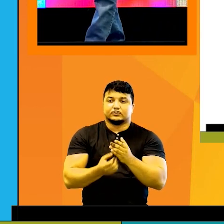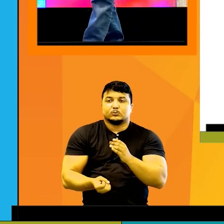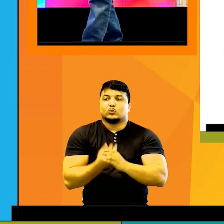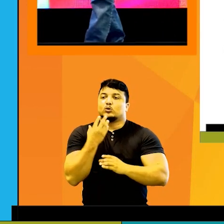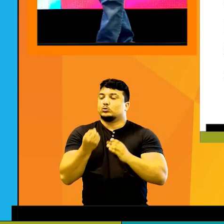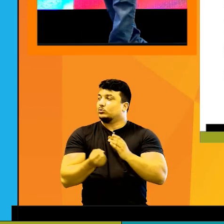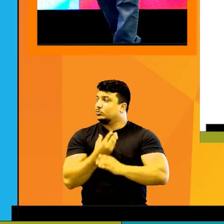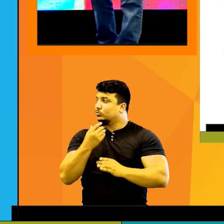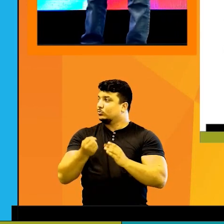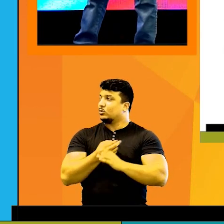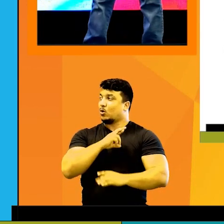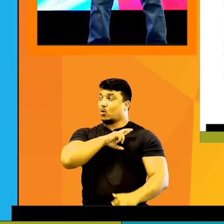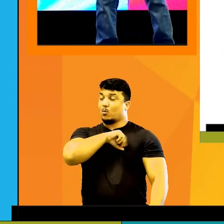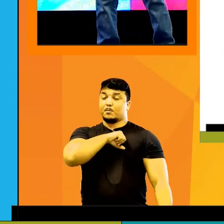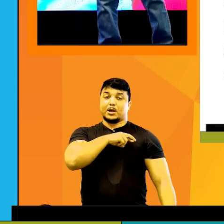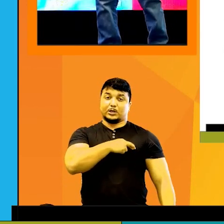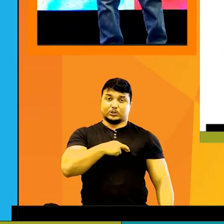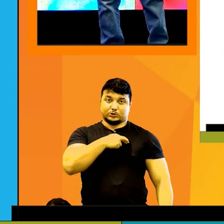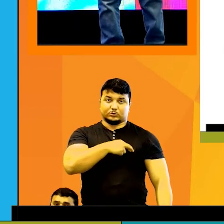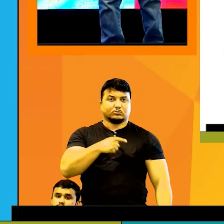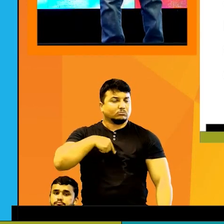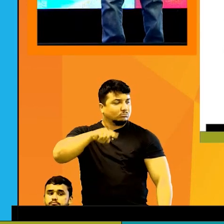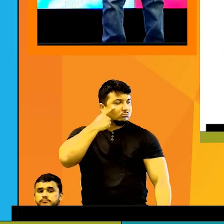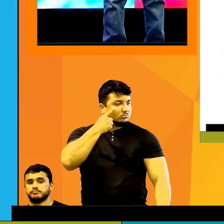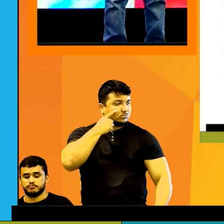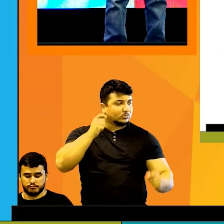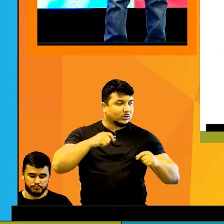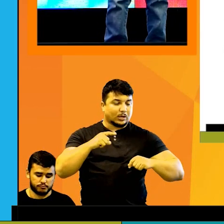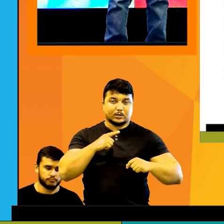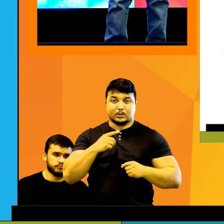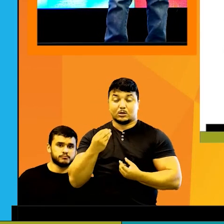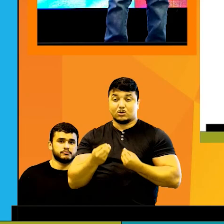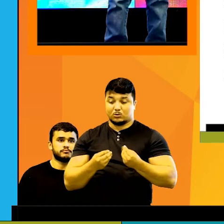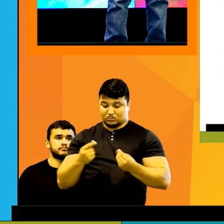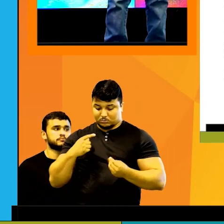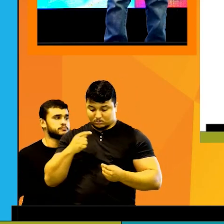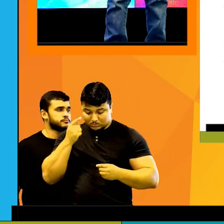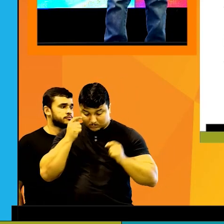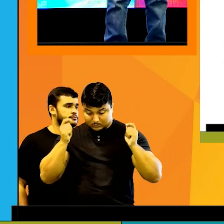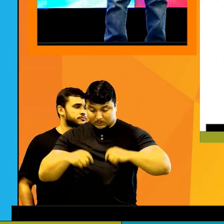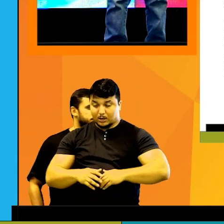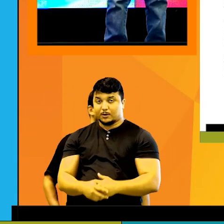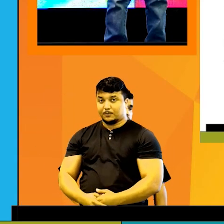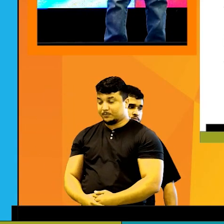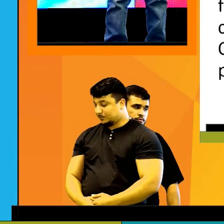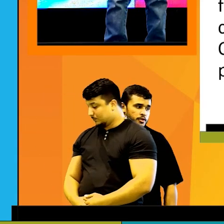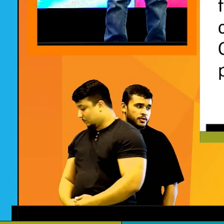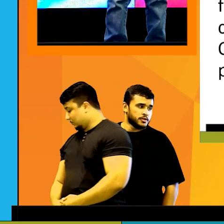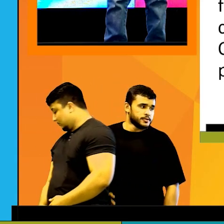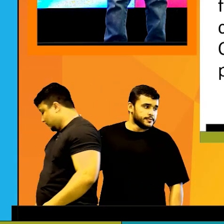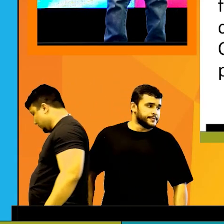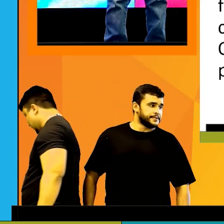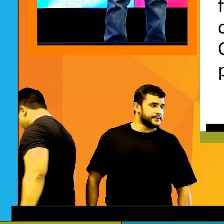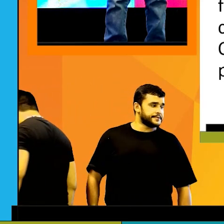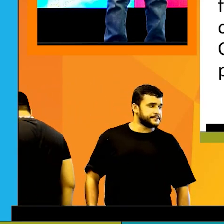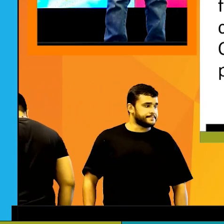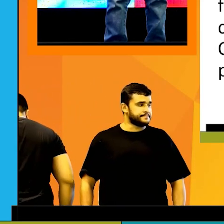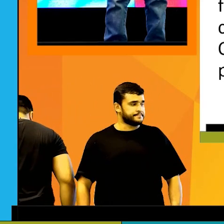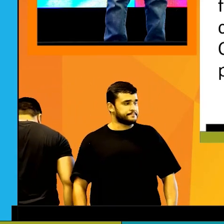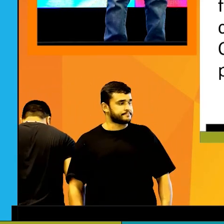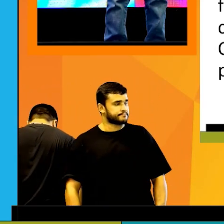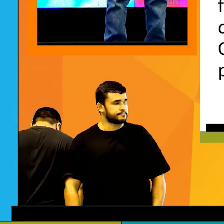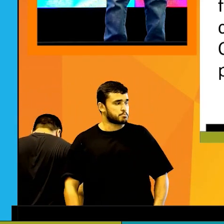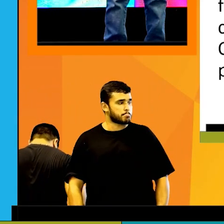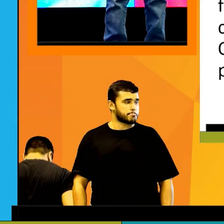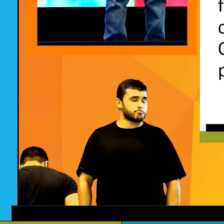produção romântica, tá? Que vocês podem acompanhar aí pelo modo. Nosso tempo aqui já está meio que se esgotando, mas eu procurei fazer um material